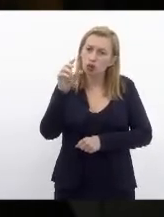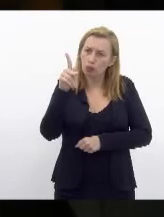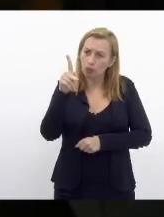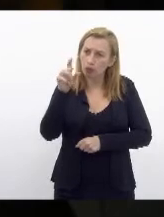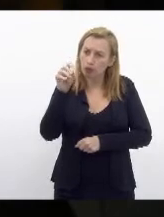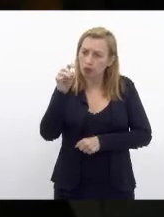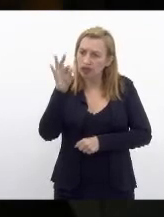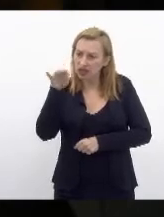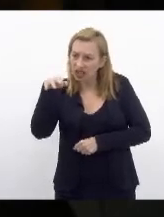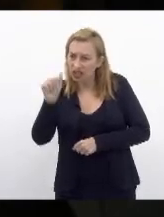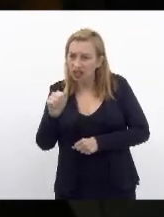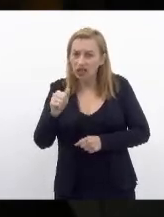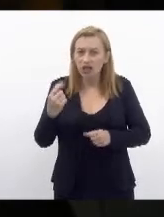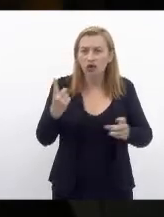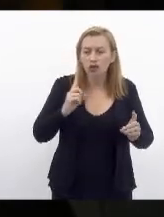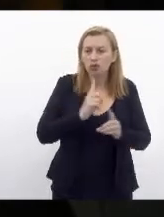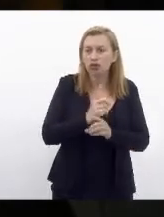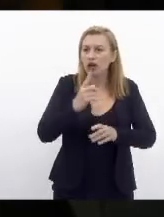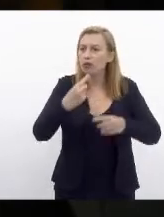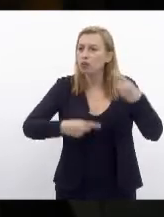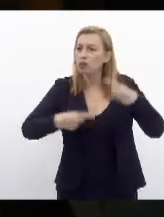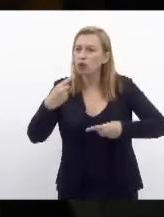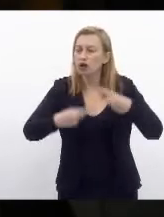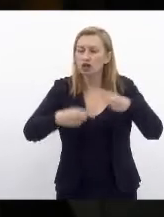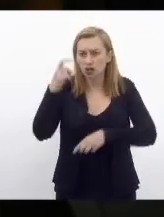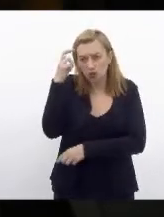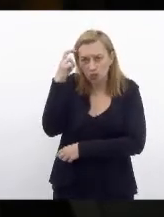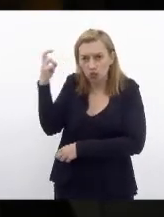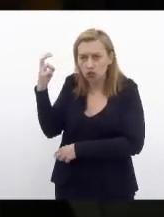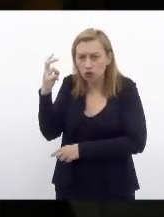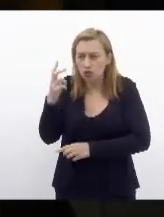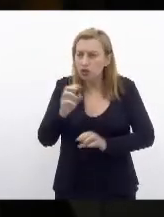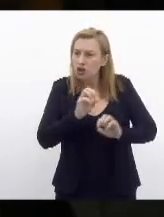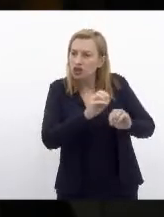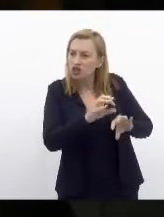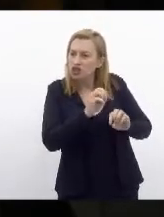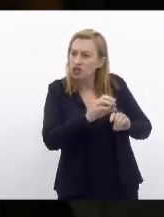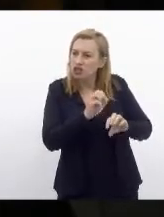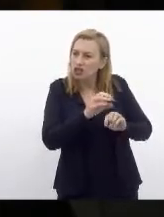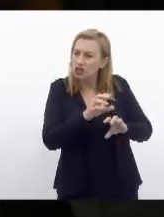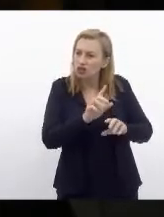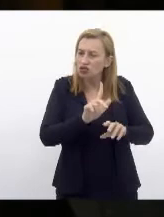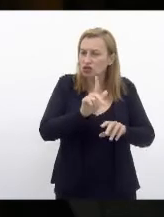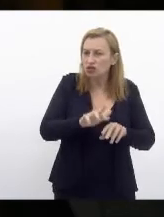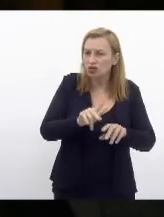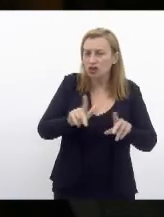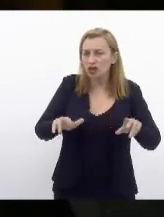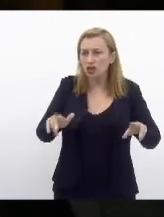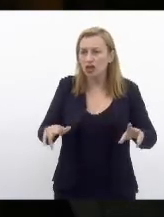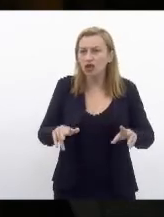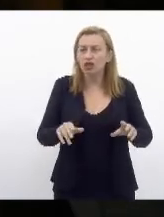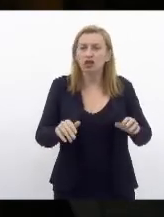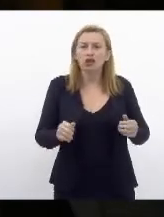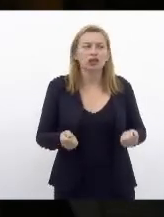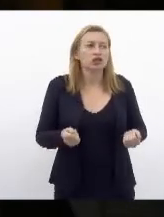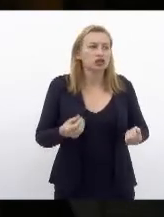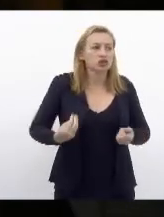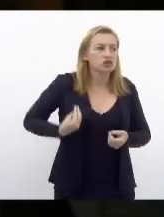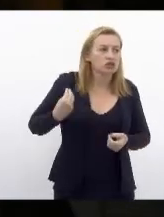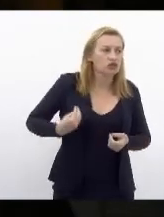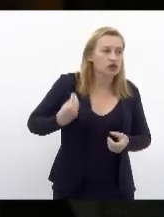né, políticas culturais, formas de ensino, de agregação, de vivência